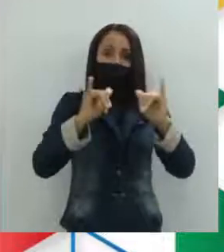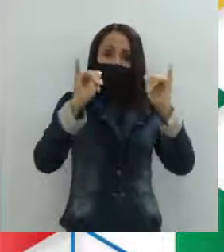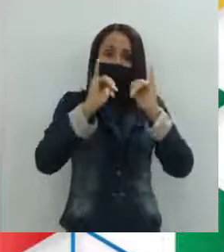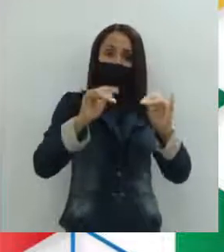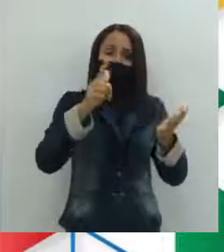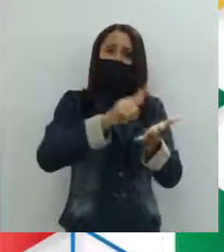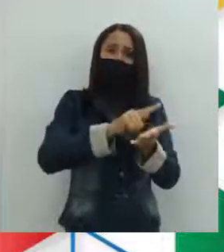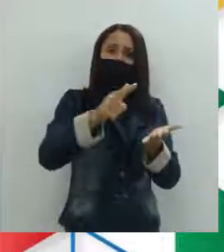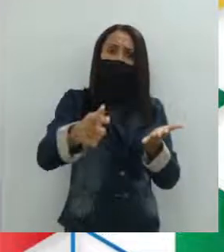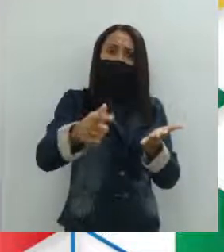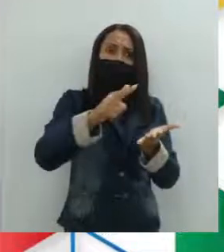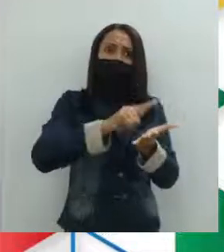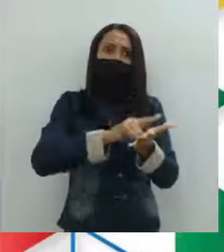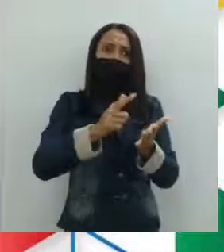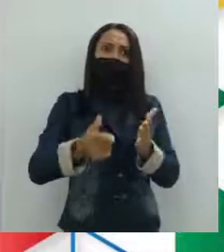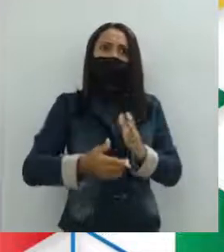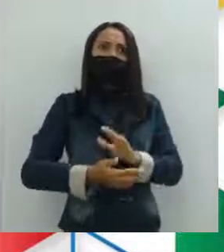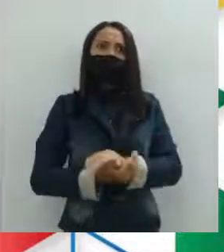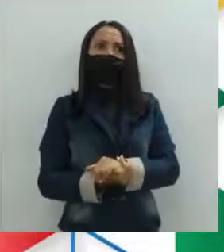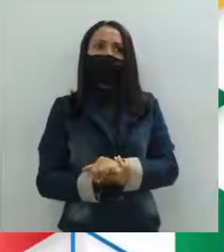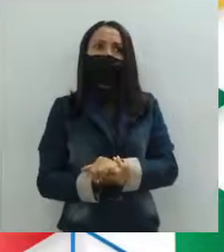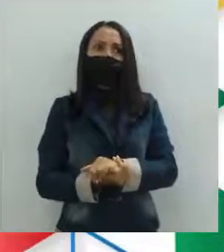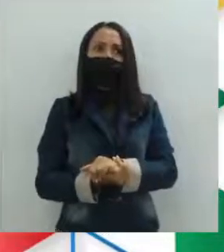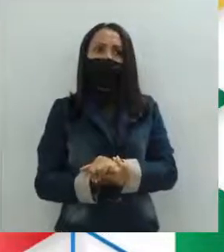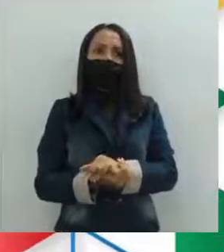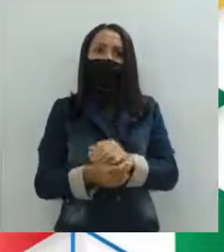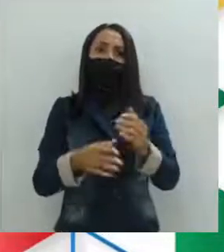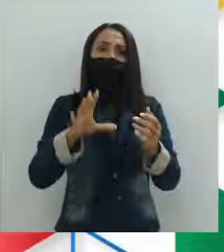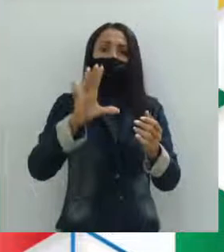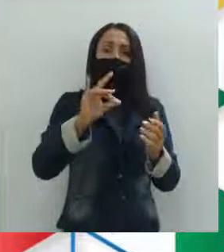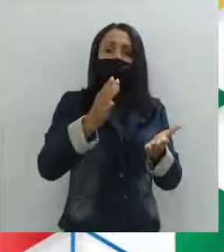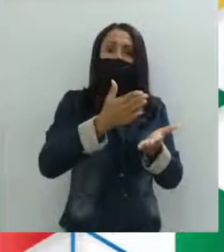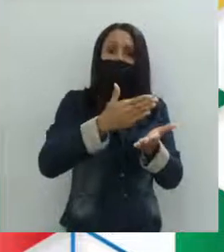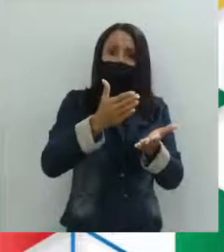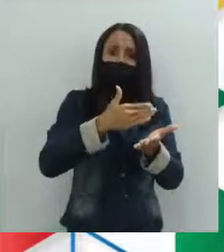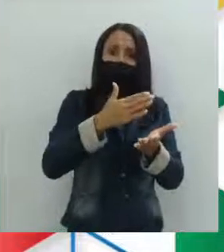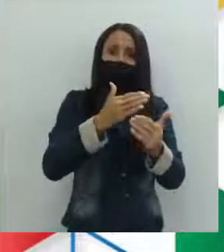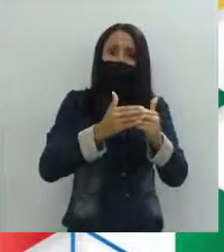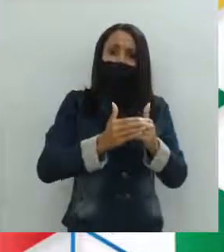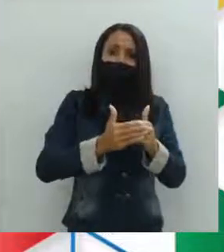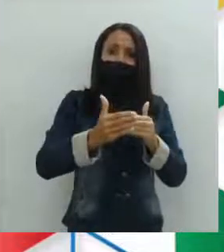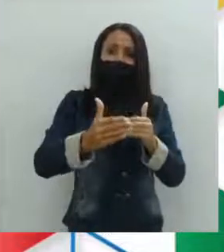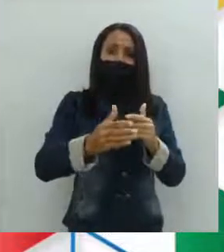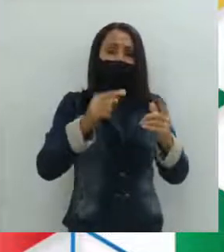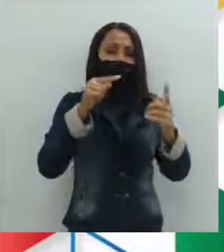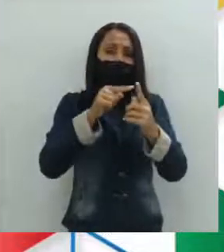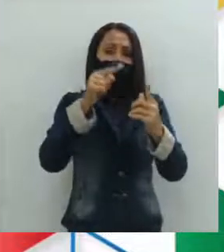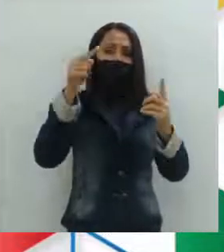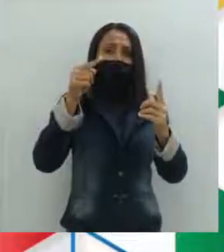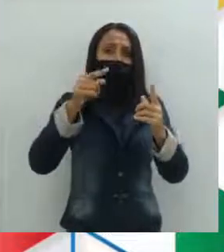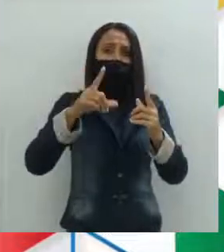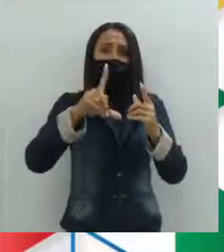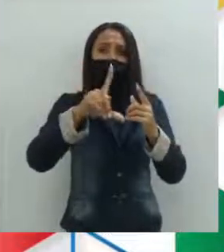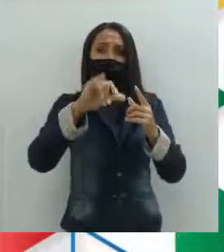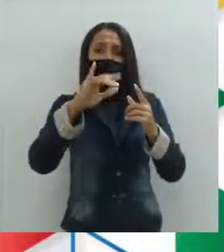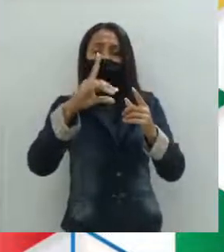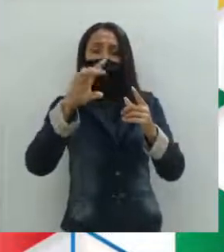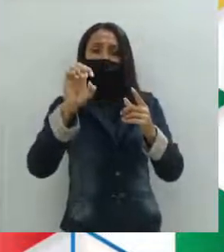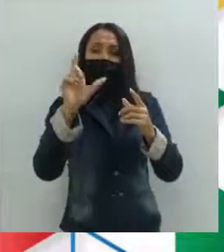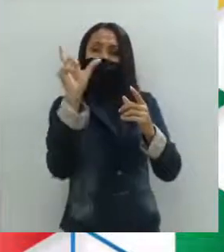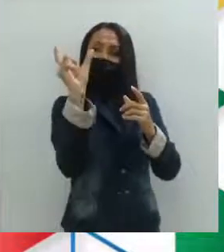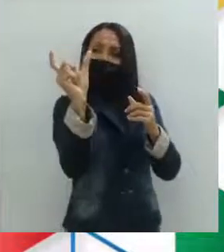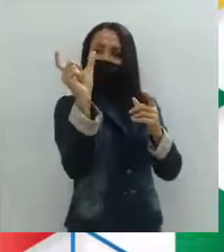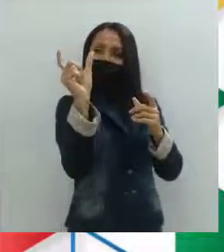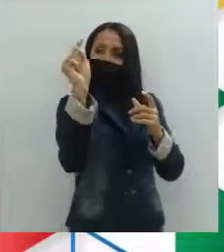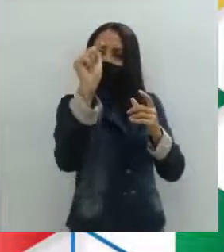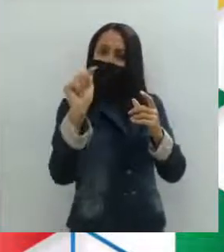jornal, cole-a em um caderno e a partir da identificação do lead, que é justamente aquele parágrafo